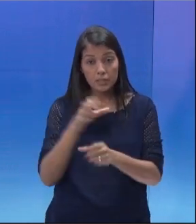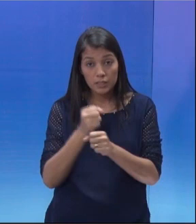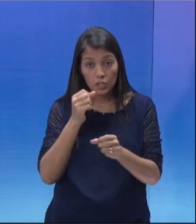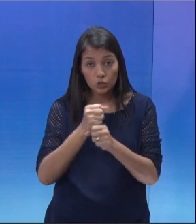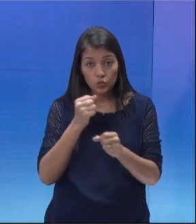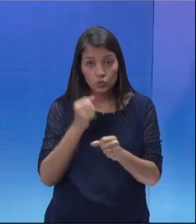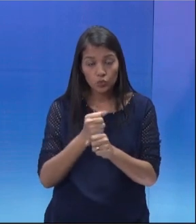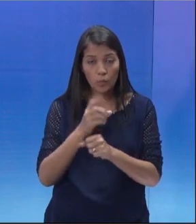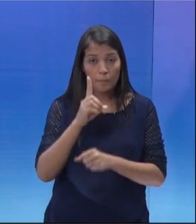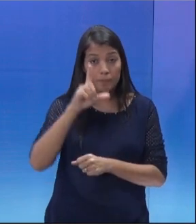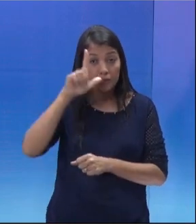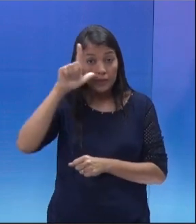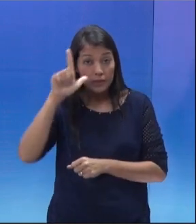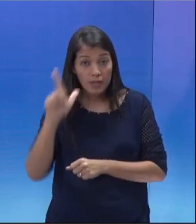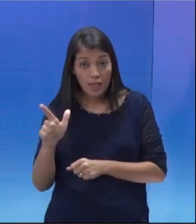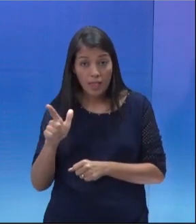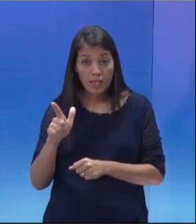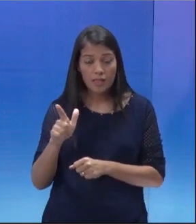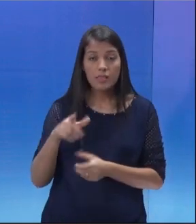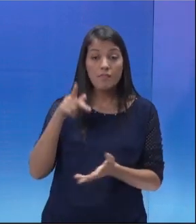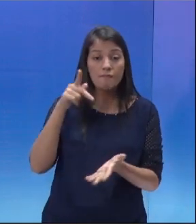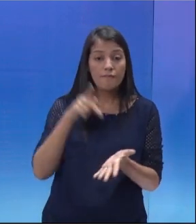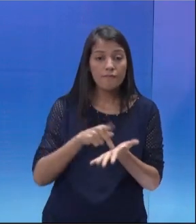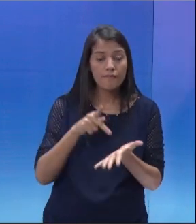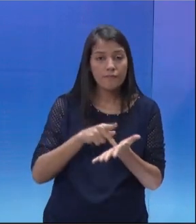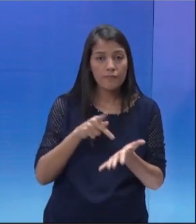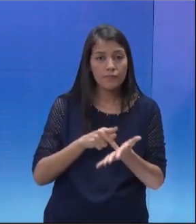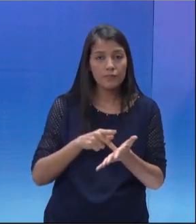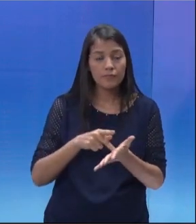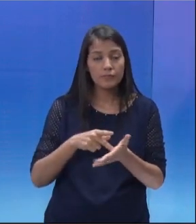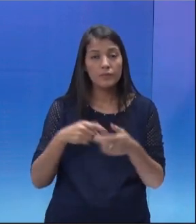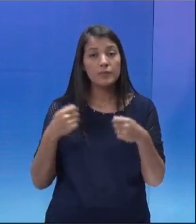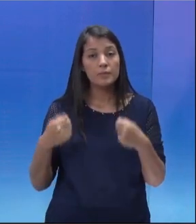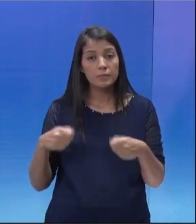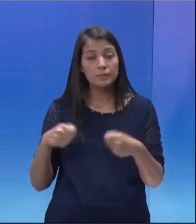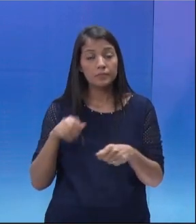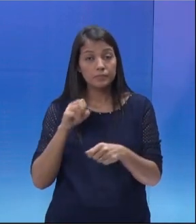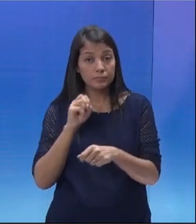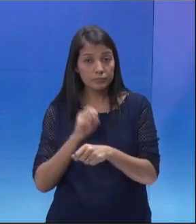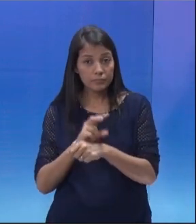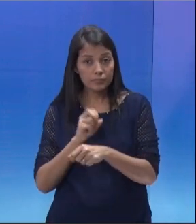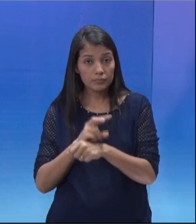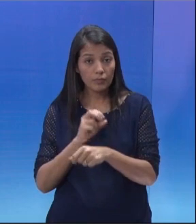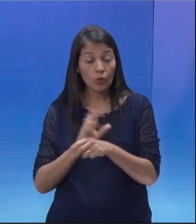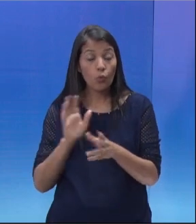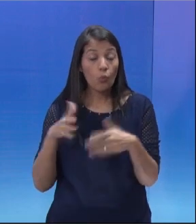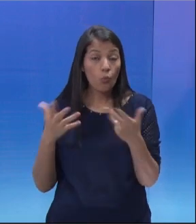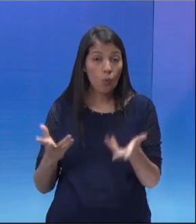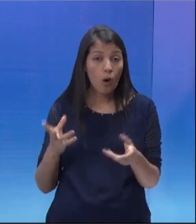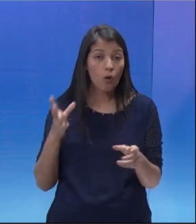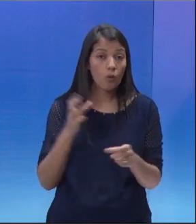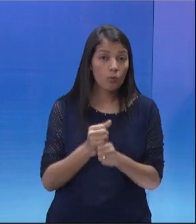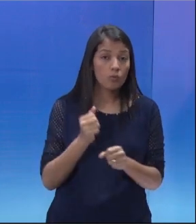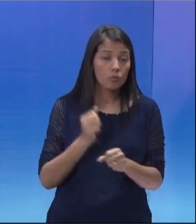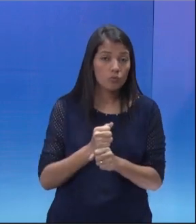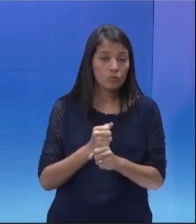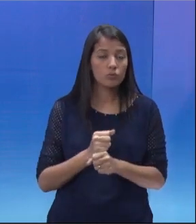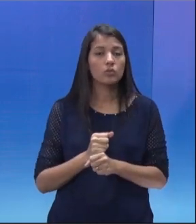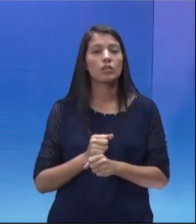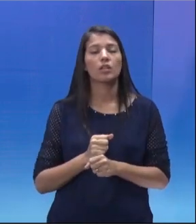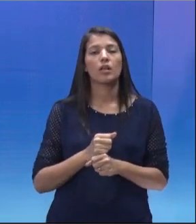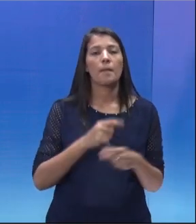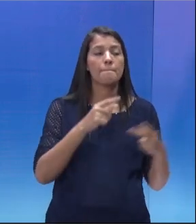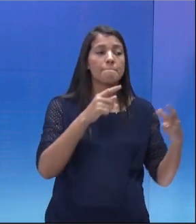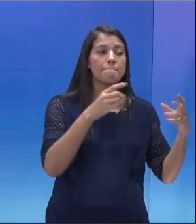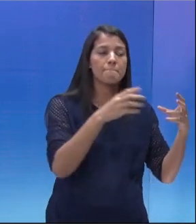ou seja, aquela dose letal que vai trazer a óbito aquele rato de apenas 200 gramas. E isso vai ser feito para todos